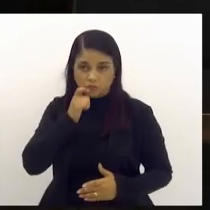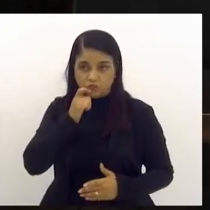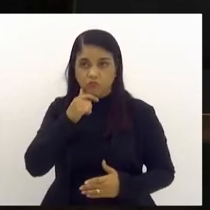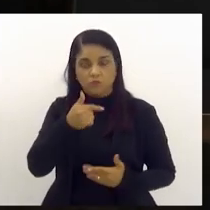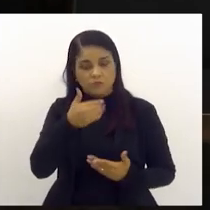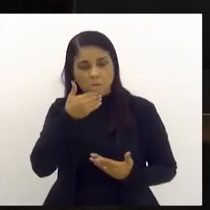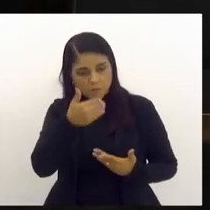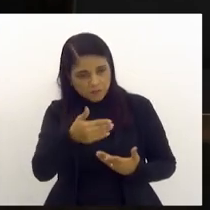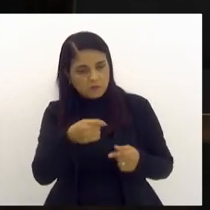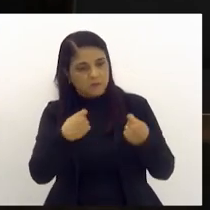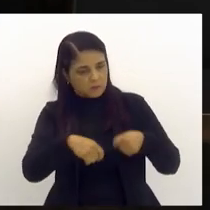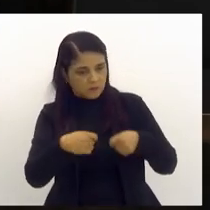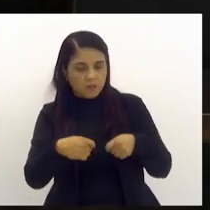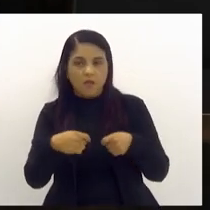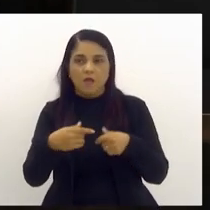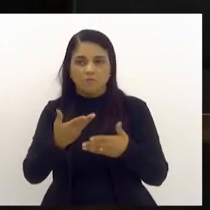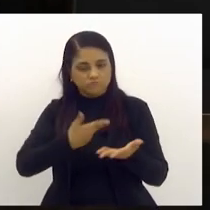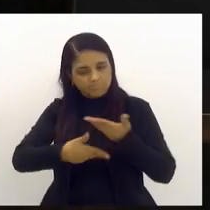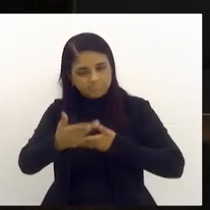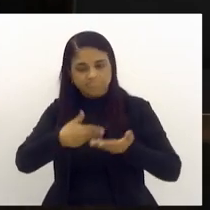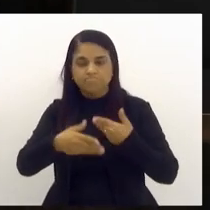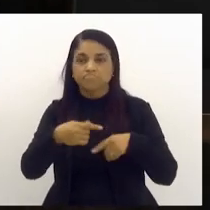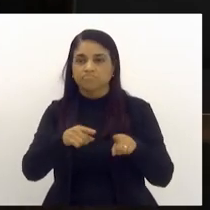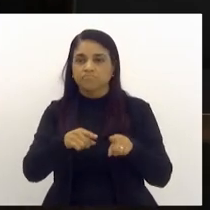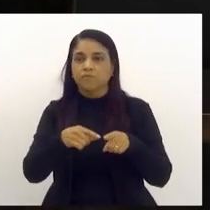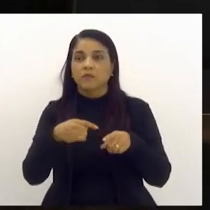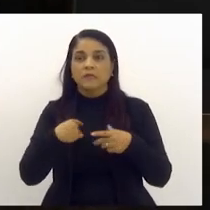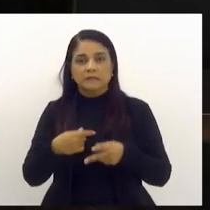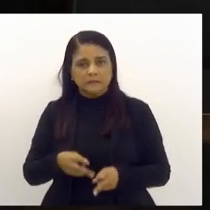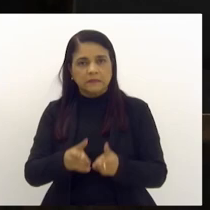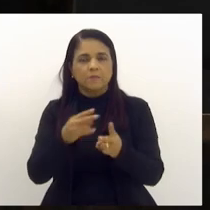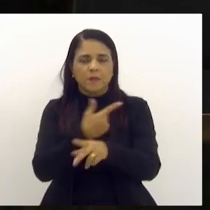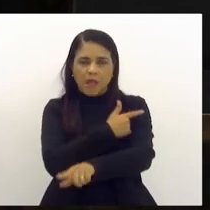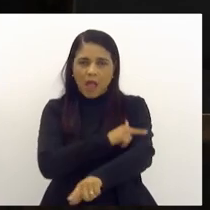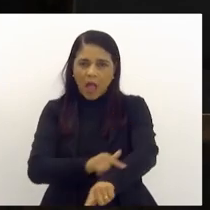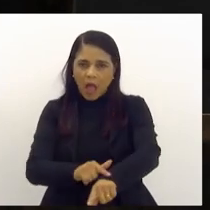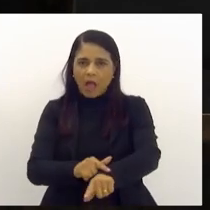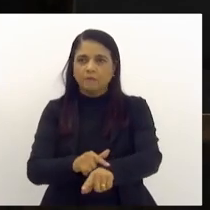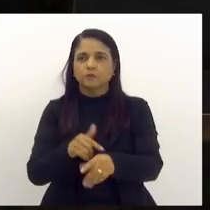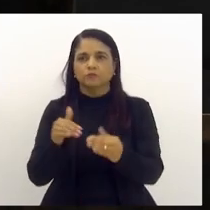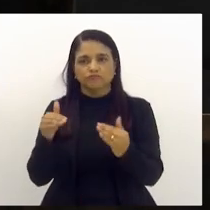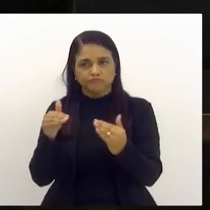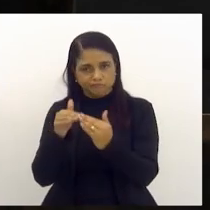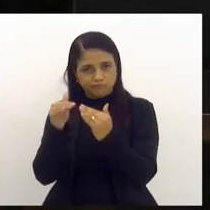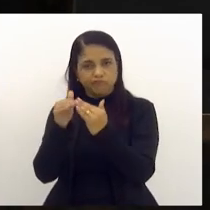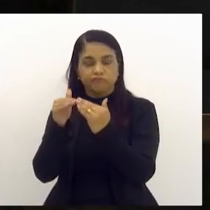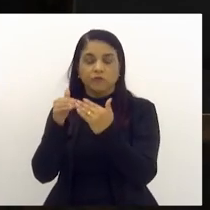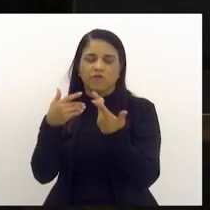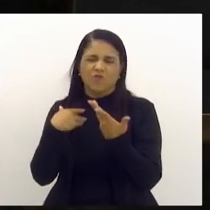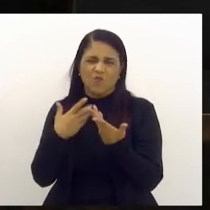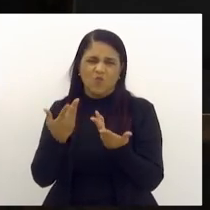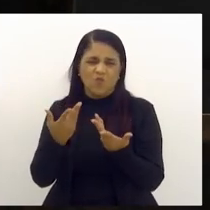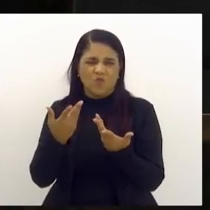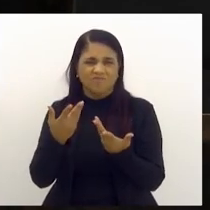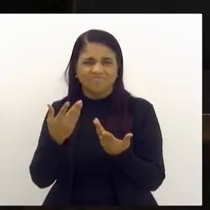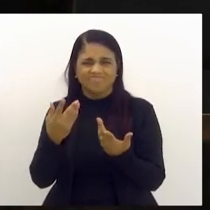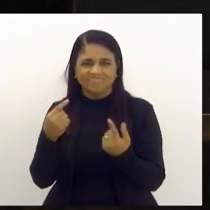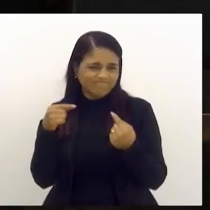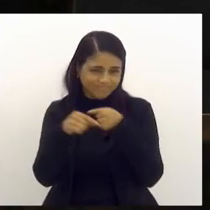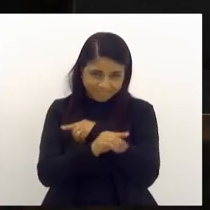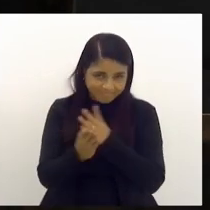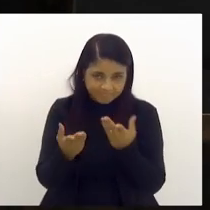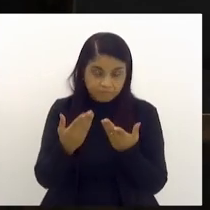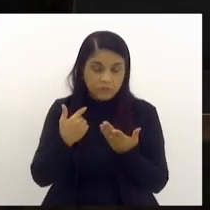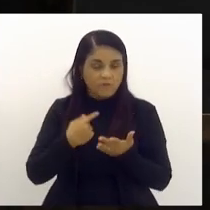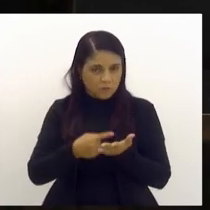senhor precisar. Pode ter certeza que disso. Que foi uma orientação, presidente. Como a gente tem o hábito de tratar, e já que ficou maltratado, assim a gente não vai